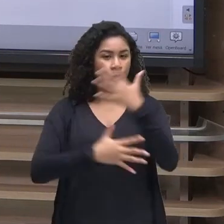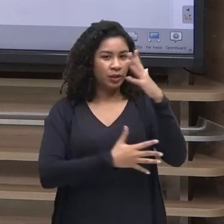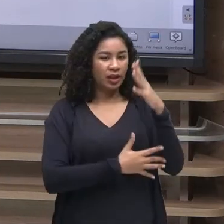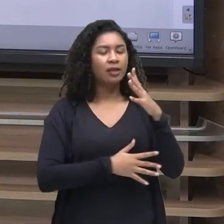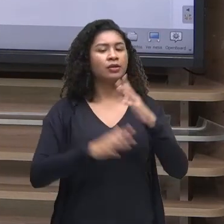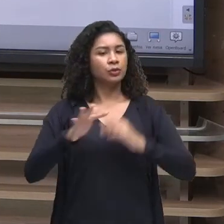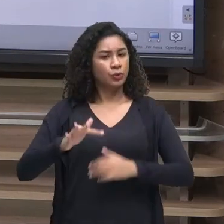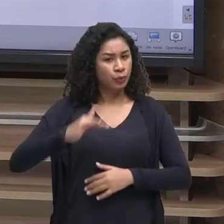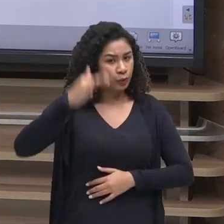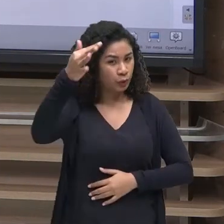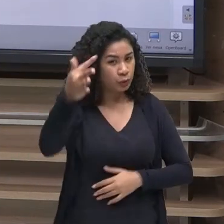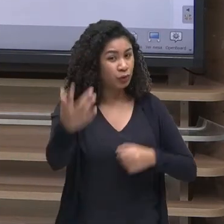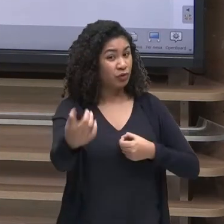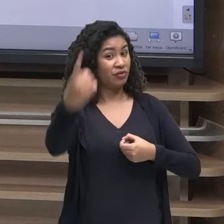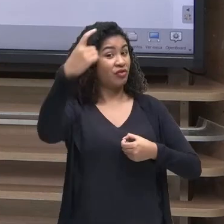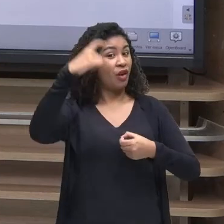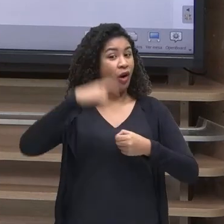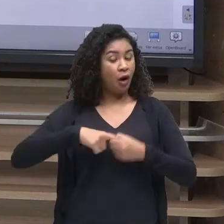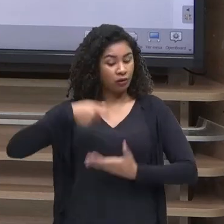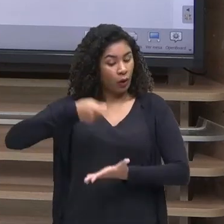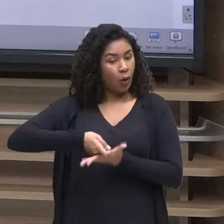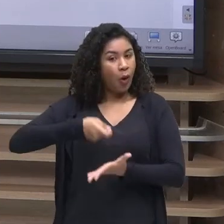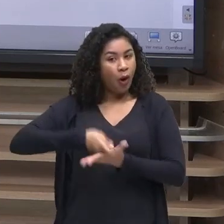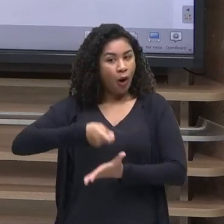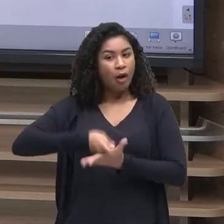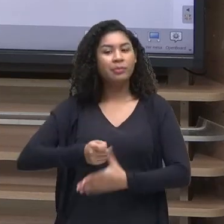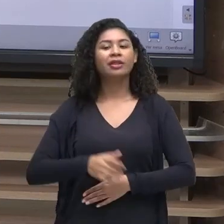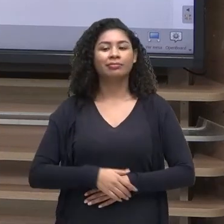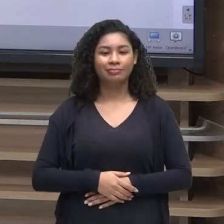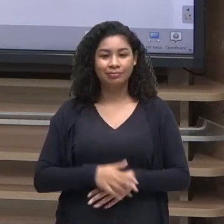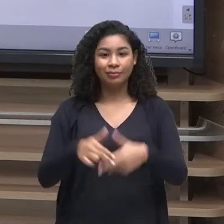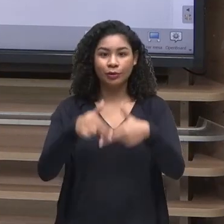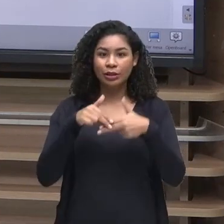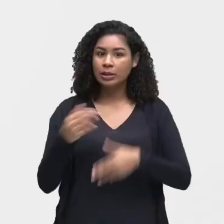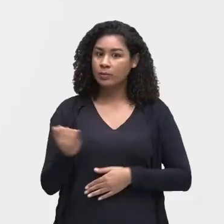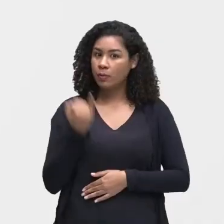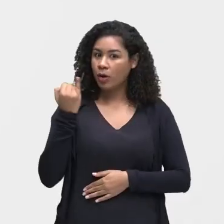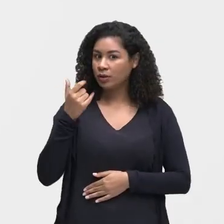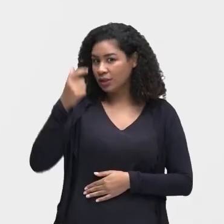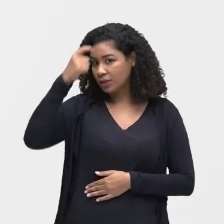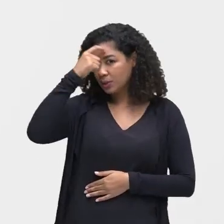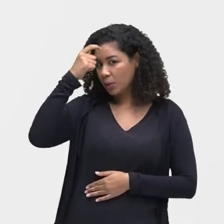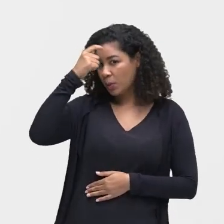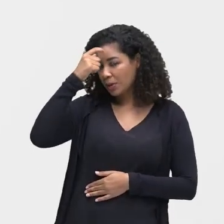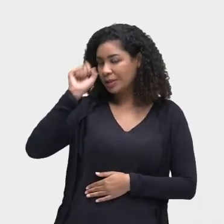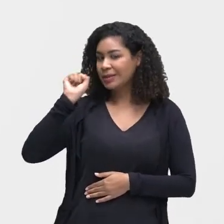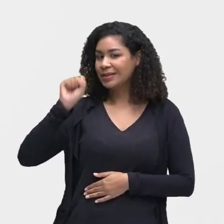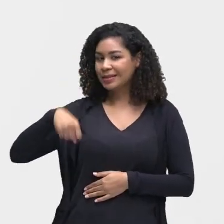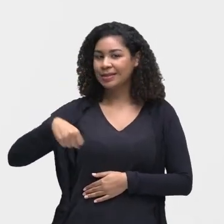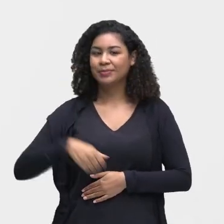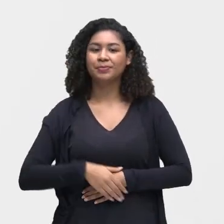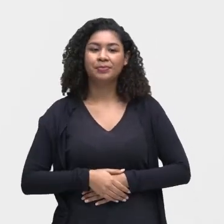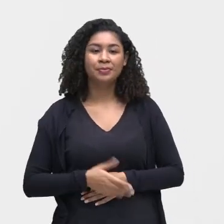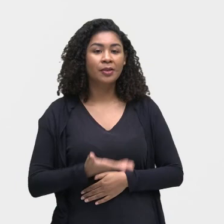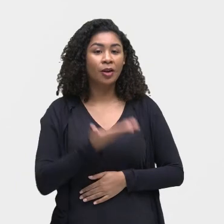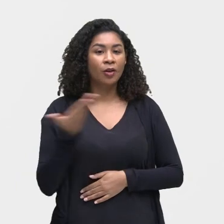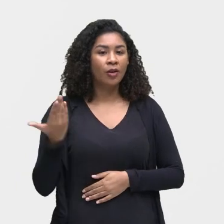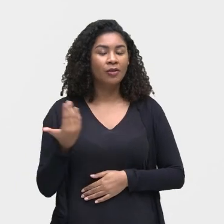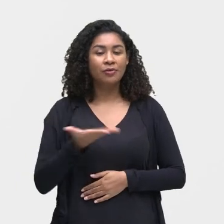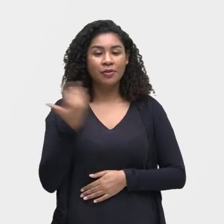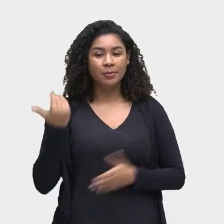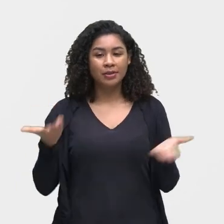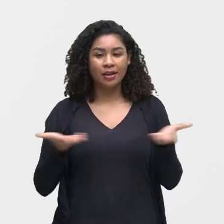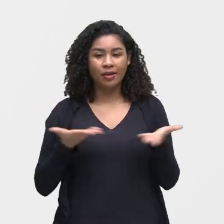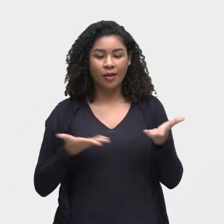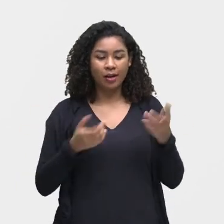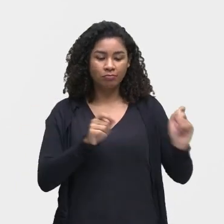é necessário essa consciência. Vamos à nossa primeira questão da nossa dinâmica local interativa? Nós pedimos